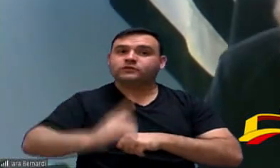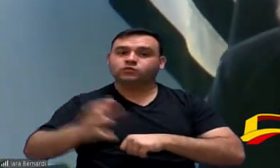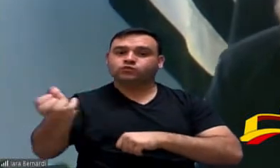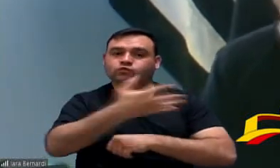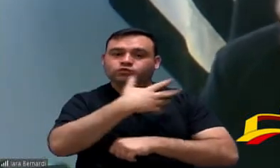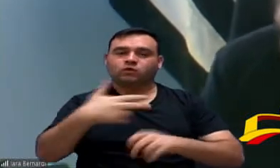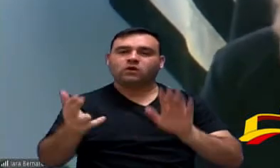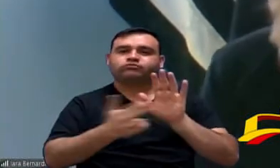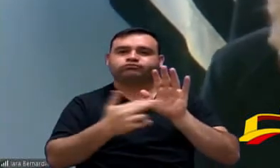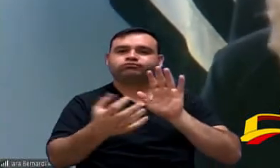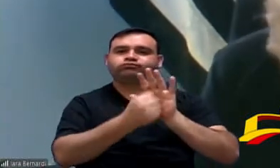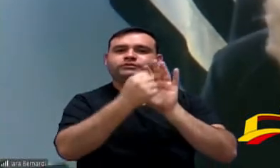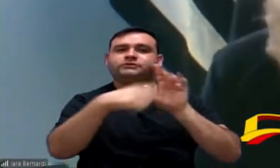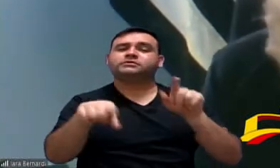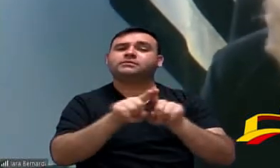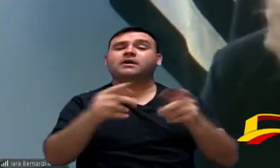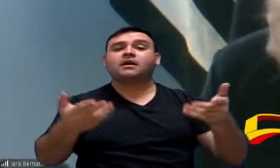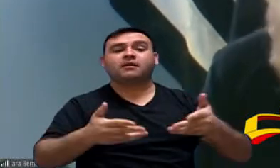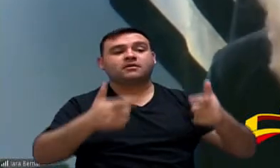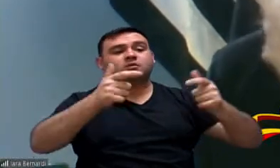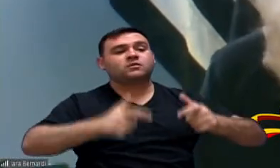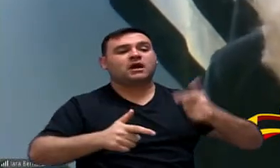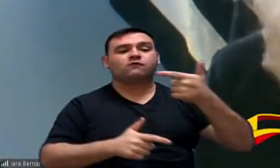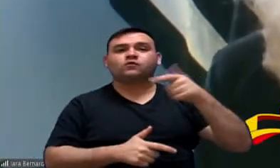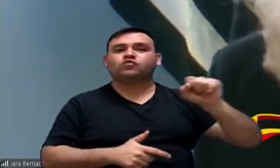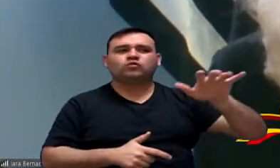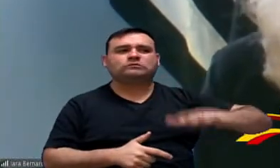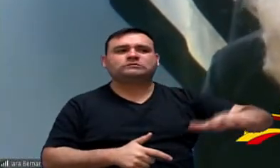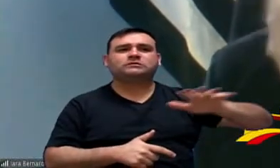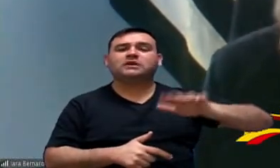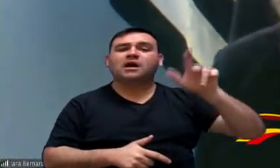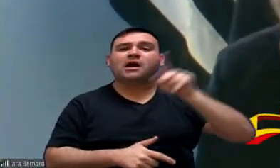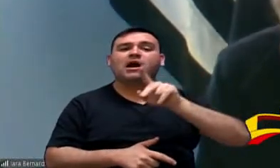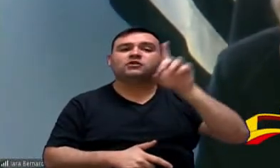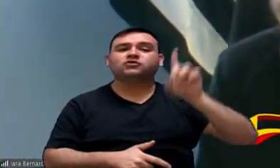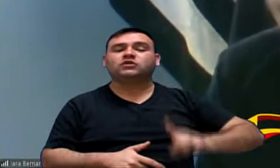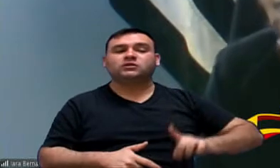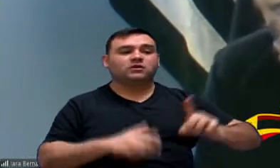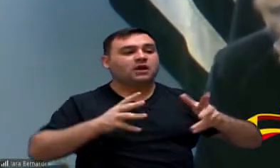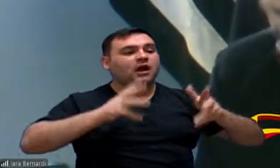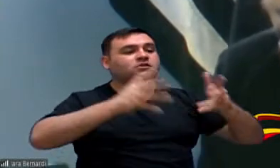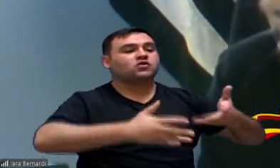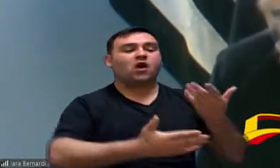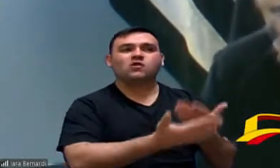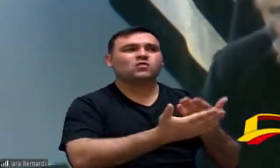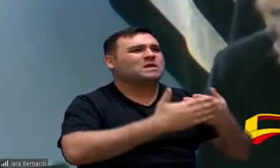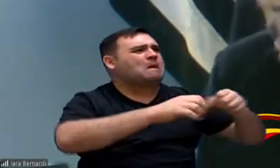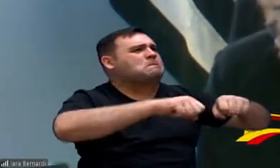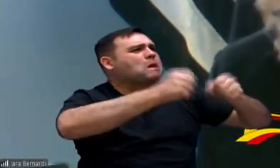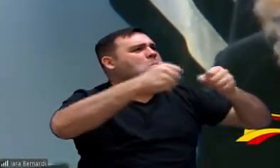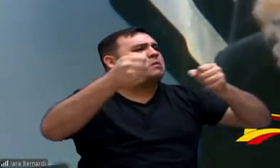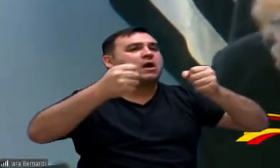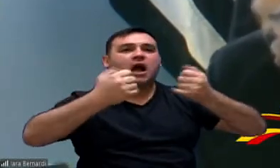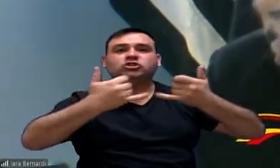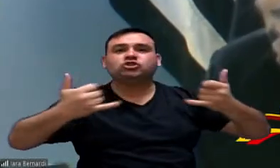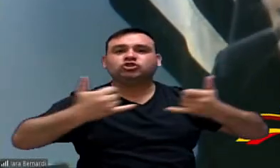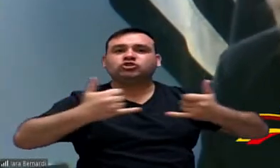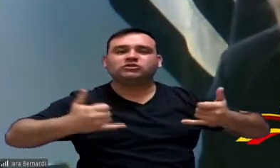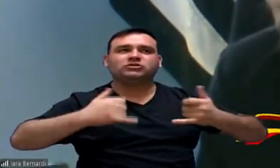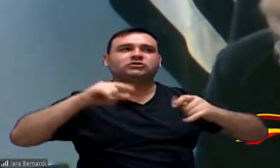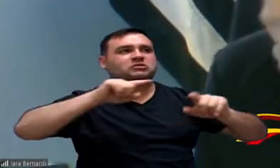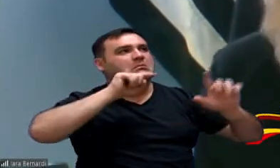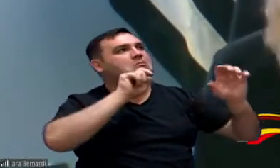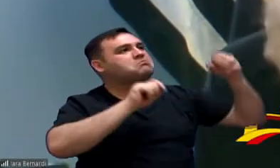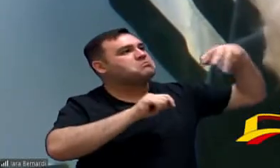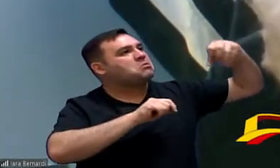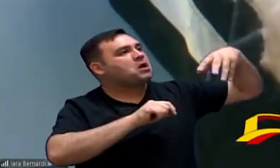assumiram. E, nesse caso do Mineirão, no dia que o diretor assumiu, já chegou na escola detonada, sem energia elétrica,